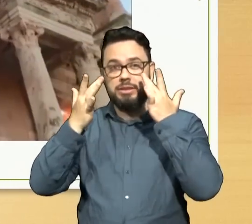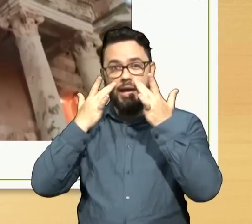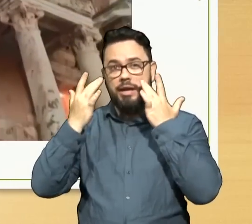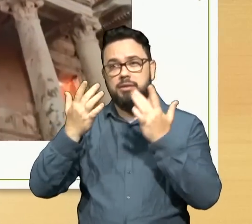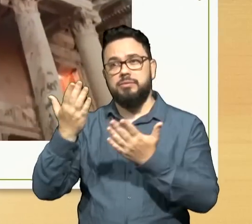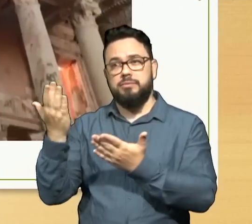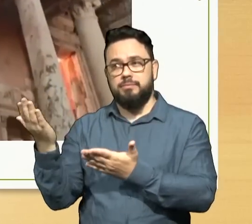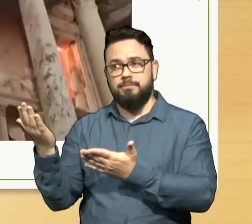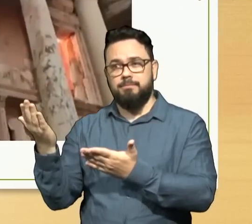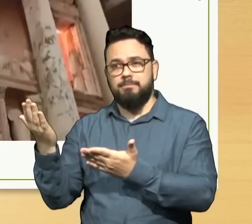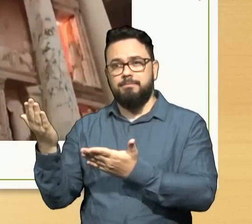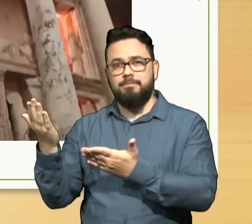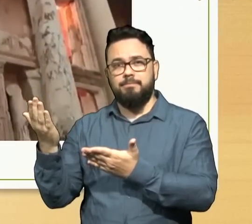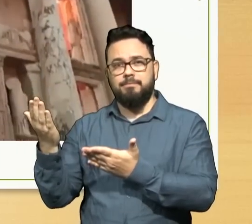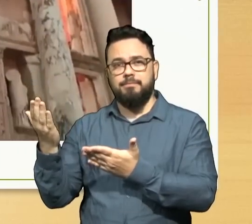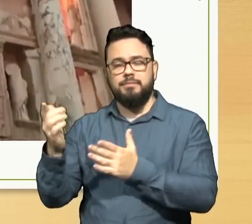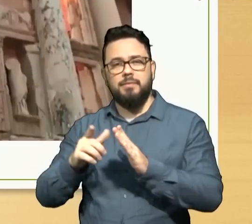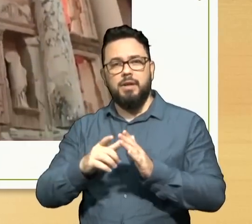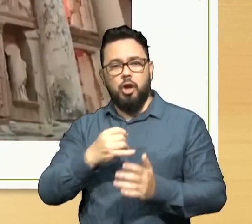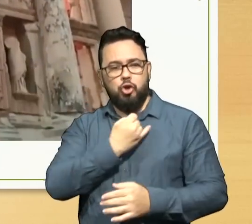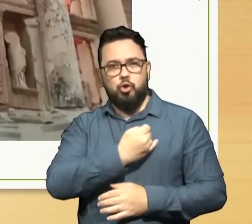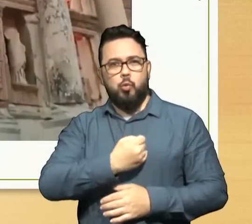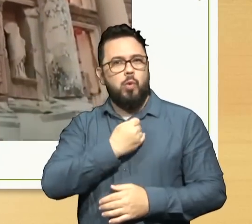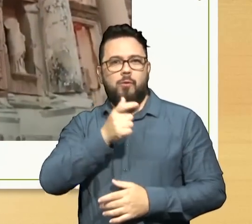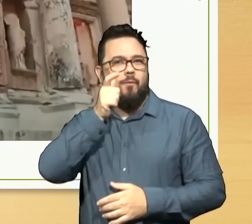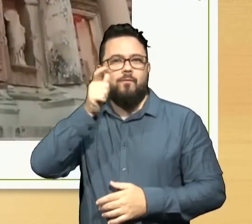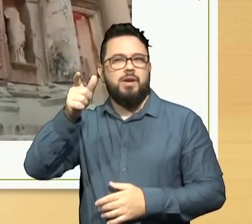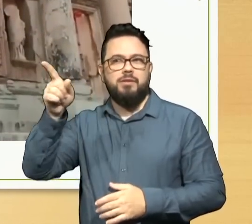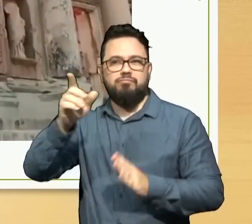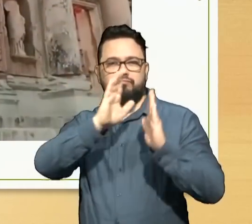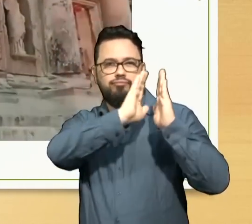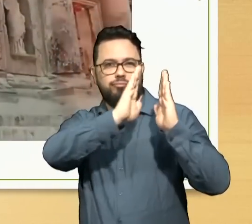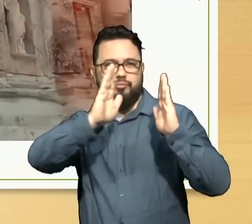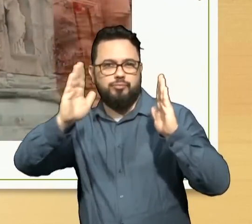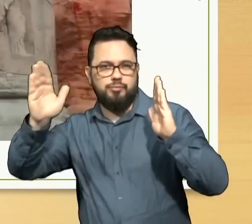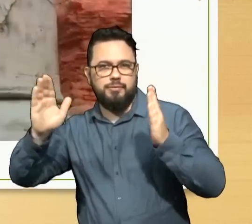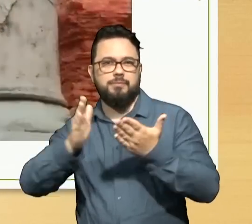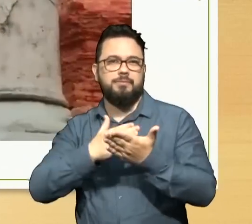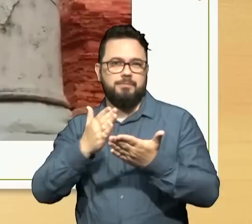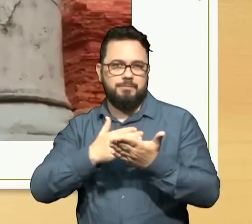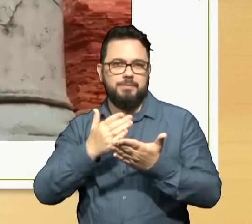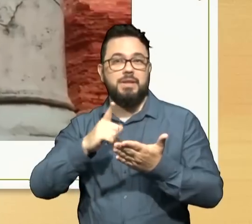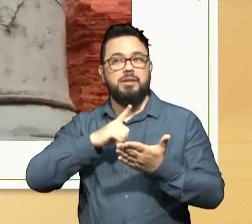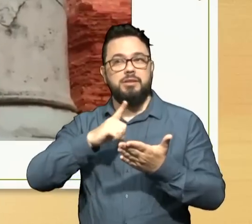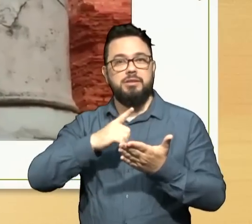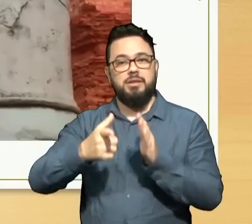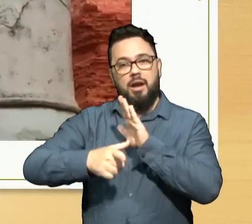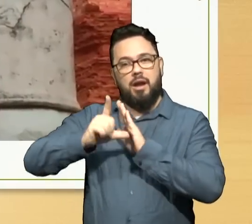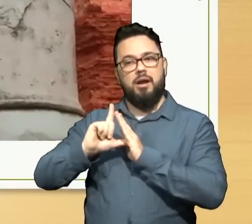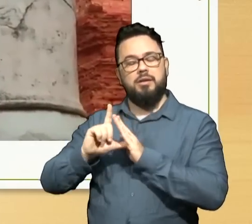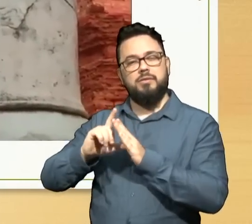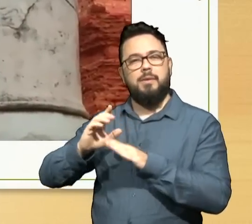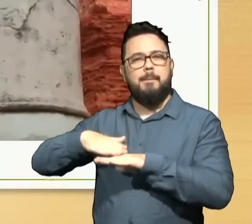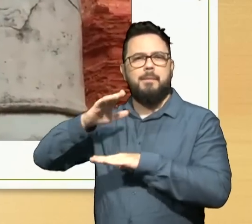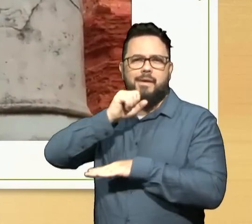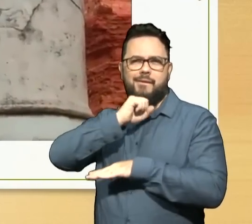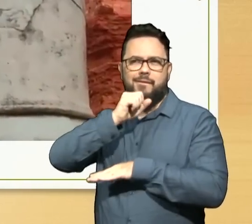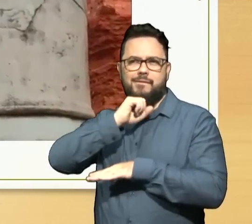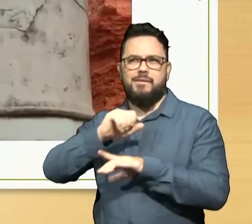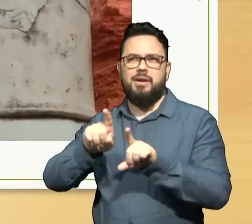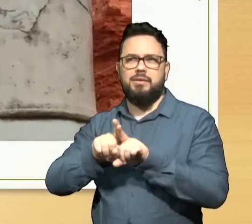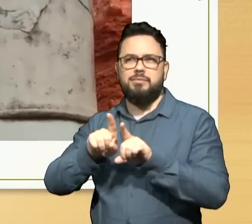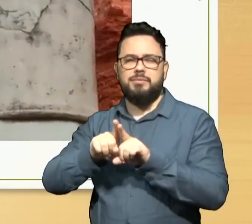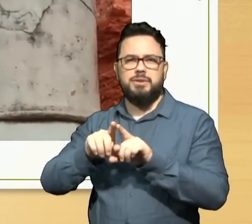apóstolo João João não viu essa biblioteca mas havia no lugar dessa biblioteca uma outra mais antiga inclusive com